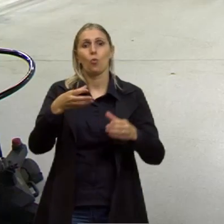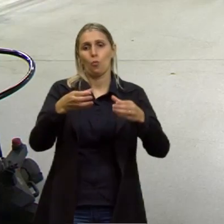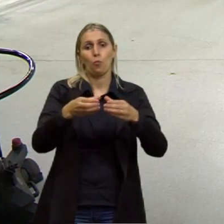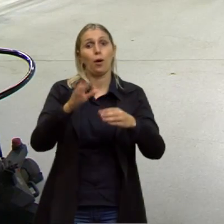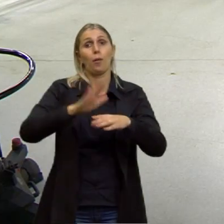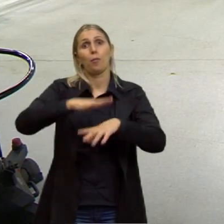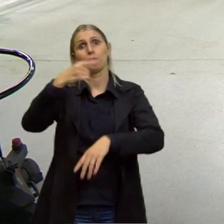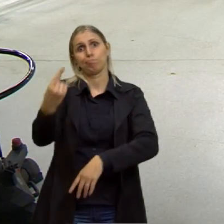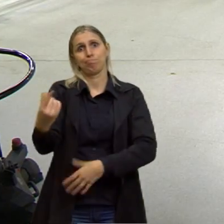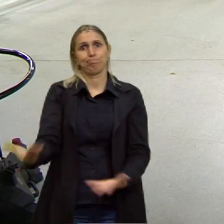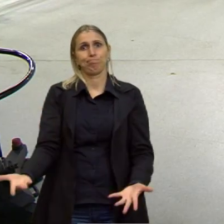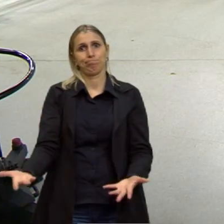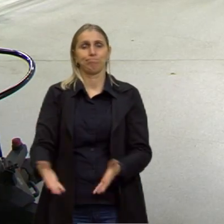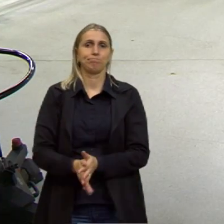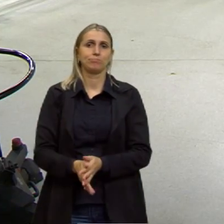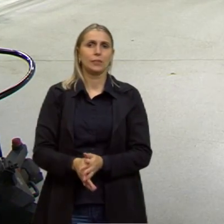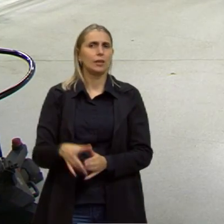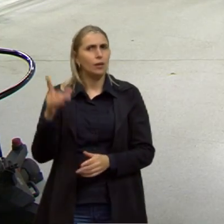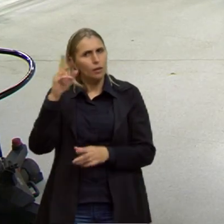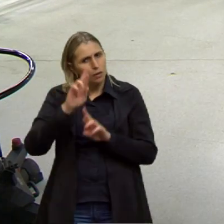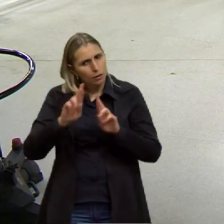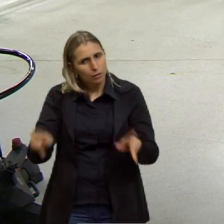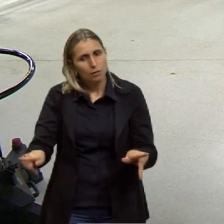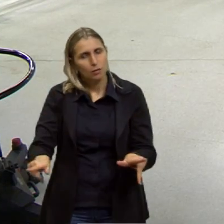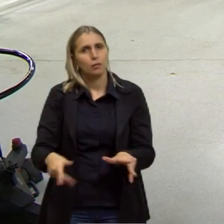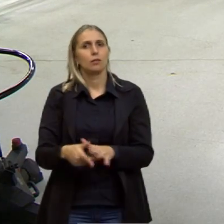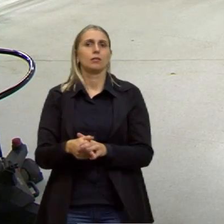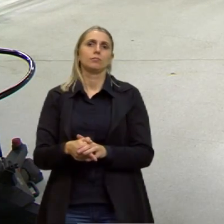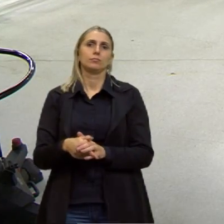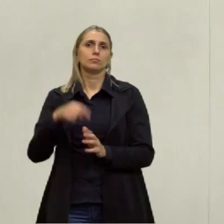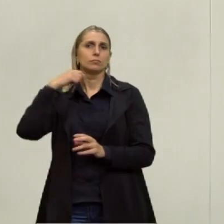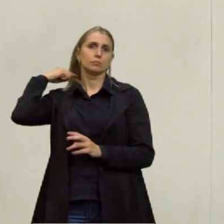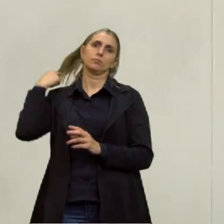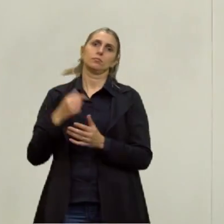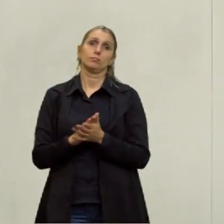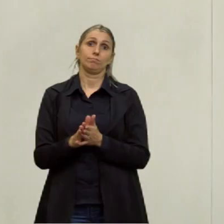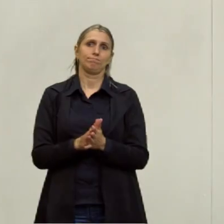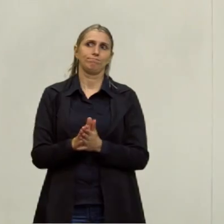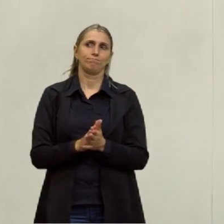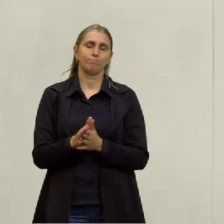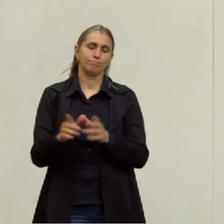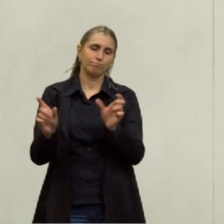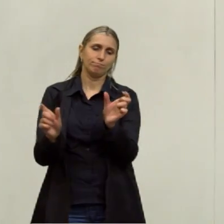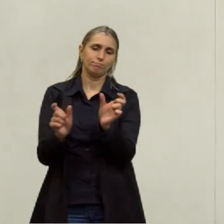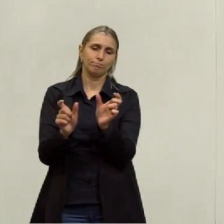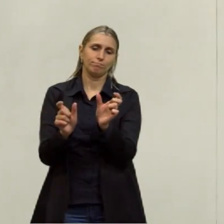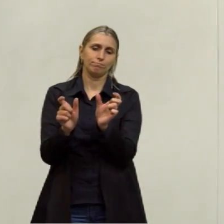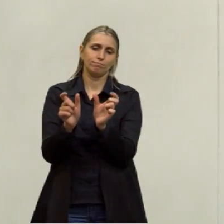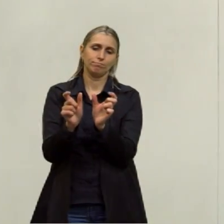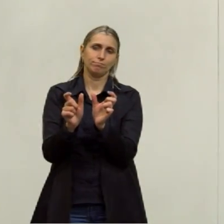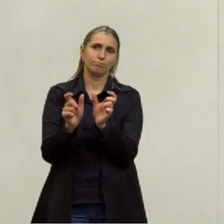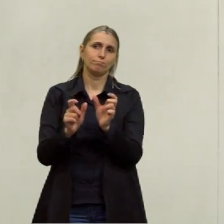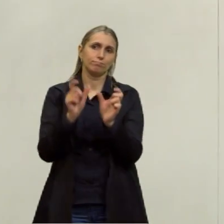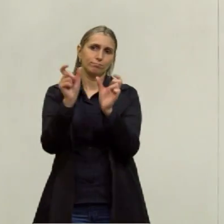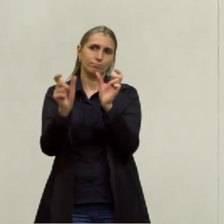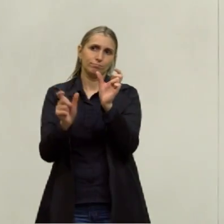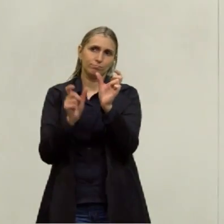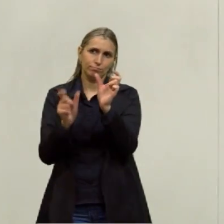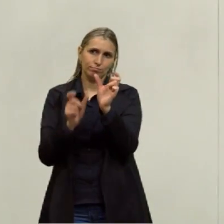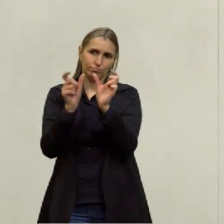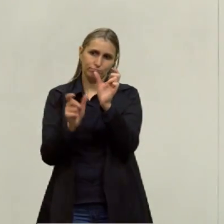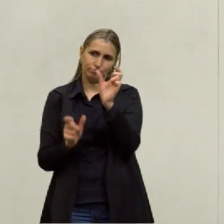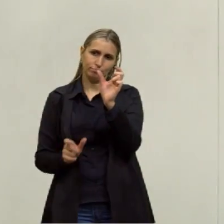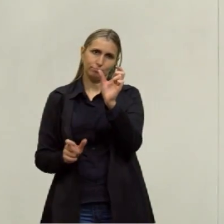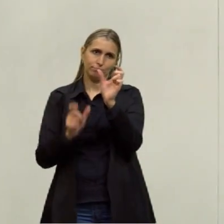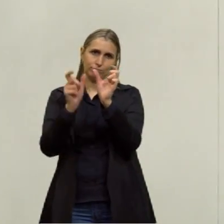denomina mais de um ser que é diferente da do do prefeito não desculpa tá descendência